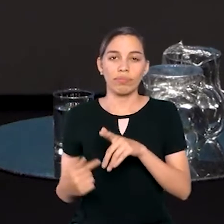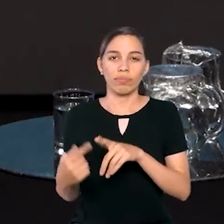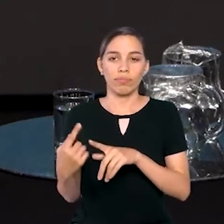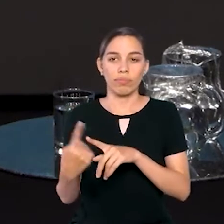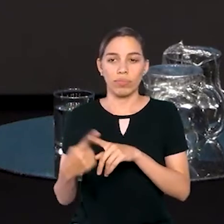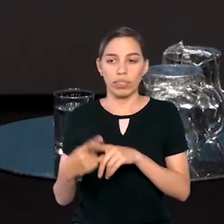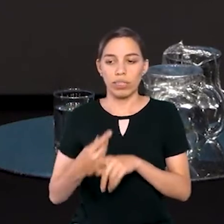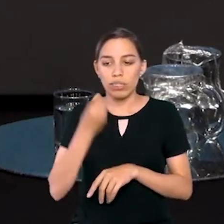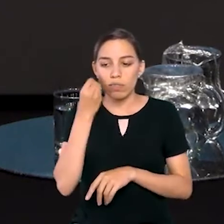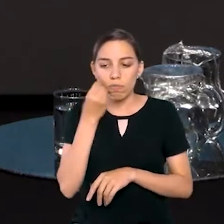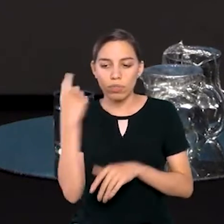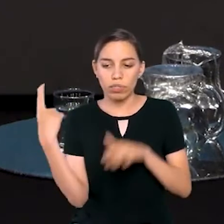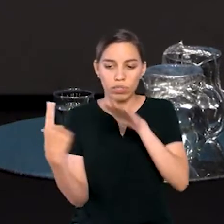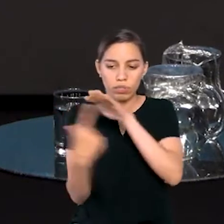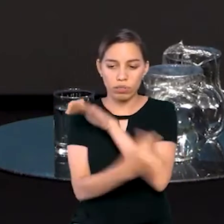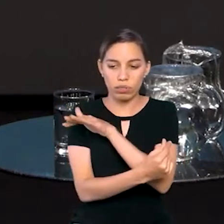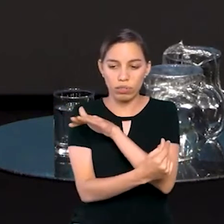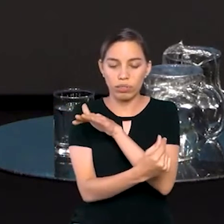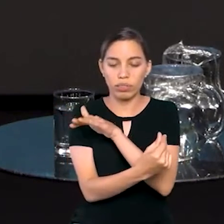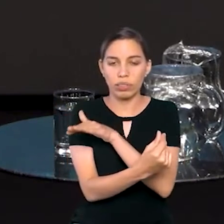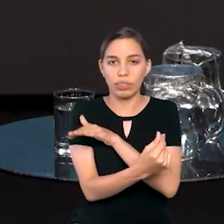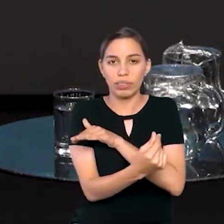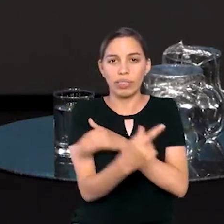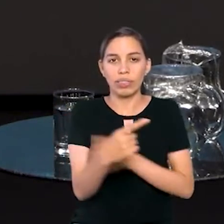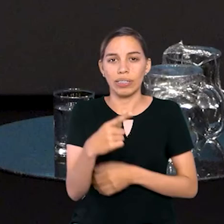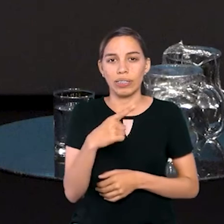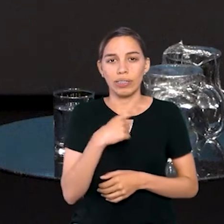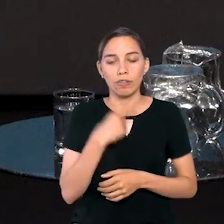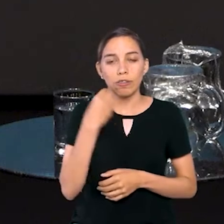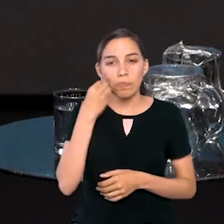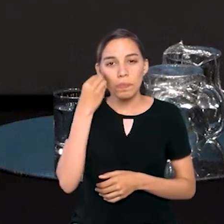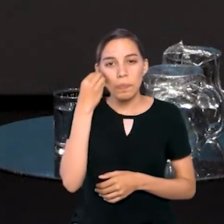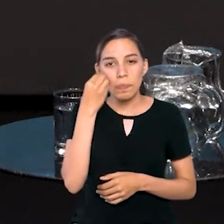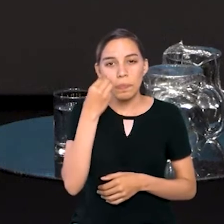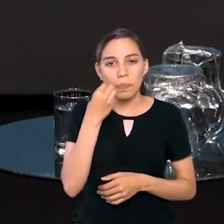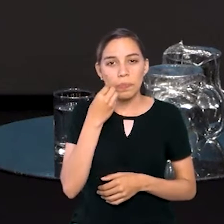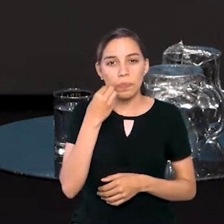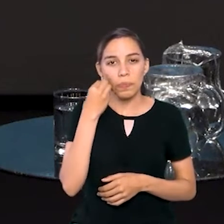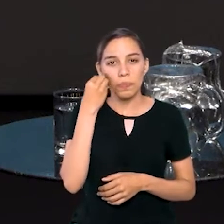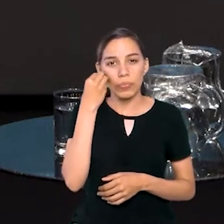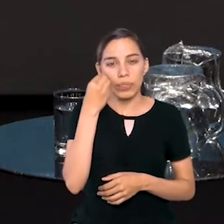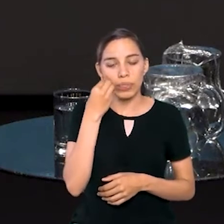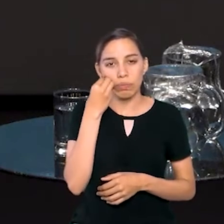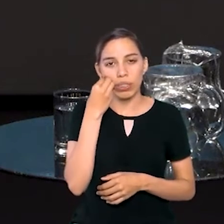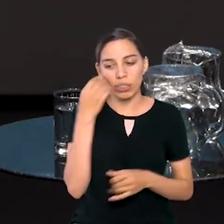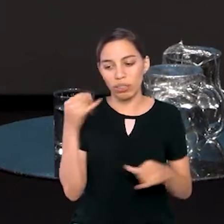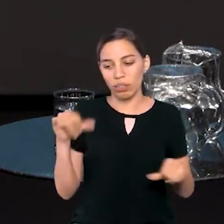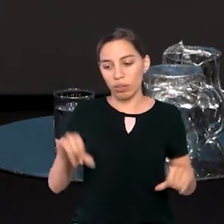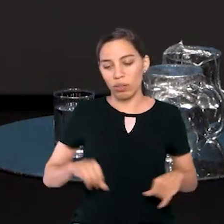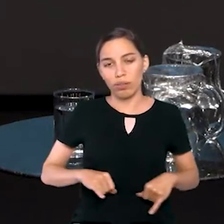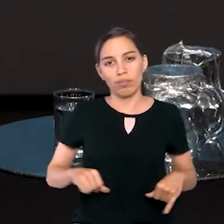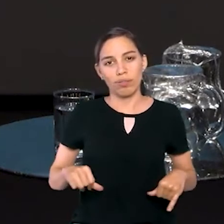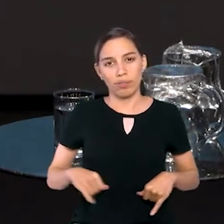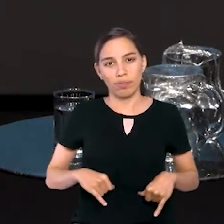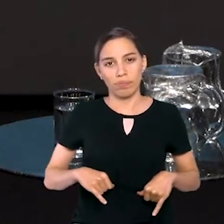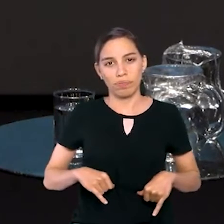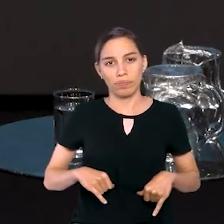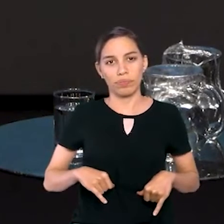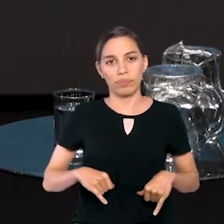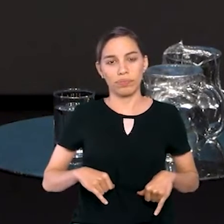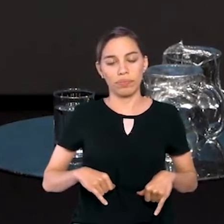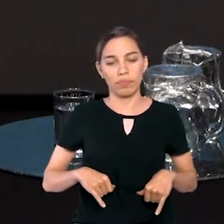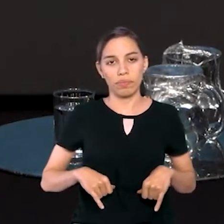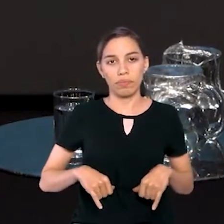experiência de refugiado é sempre uma experiência de sofrimento.